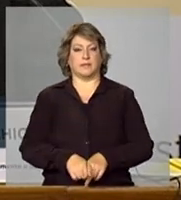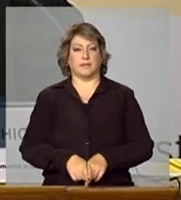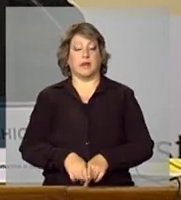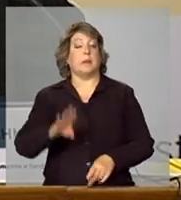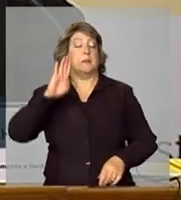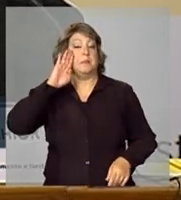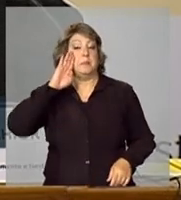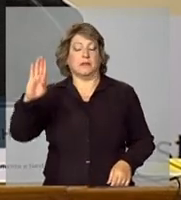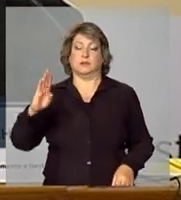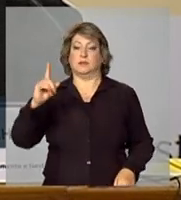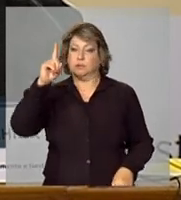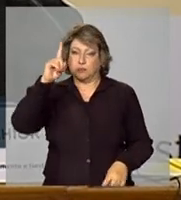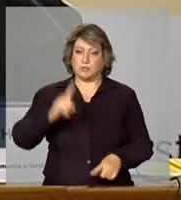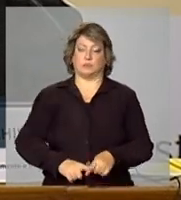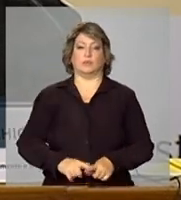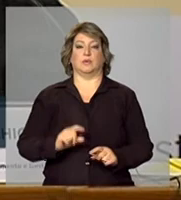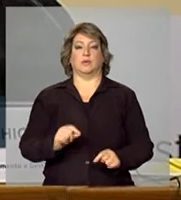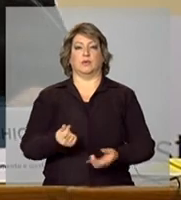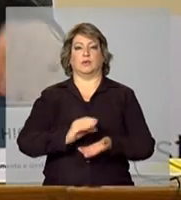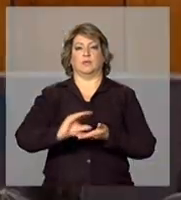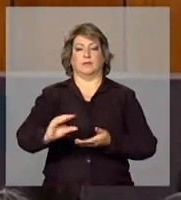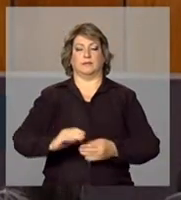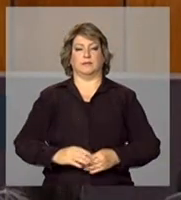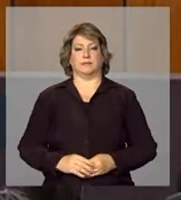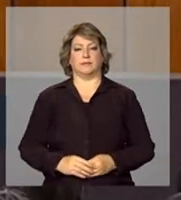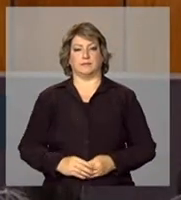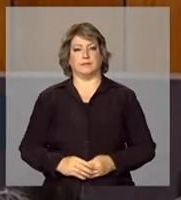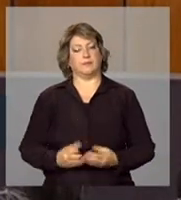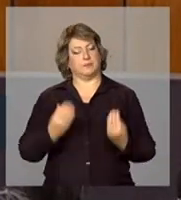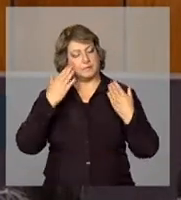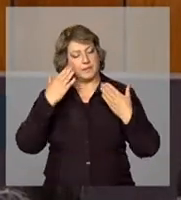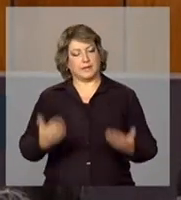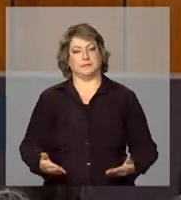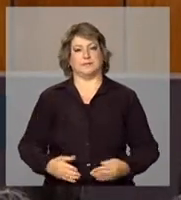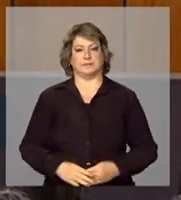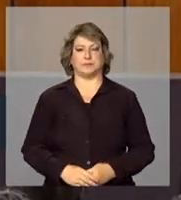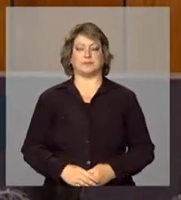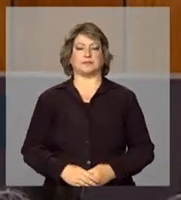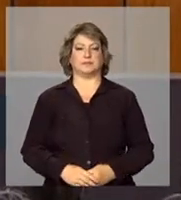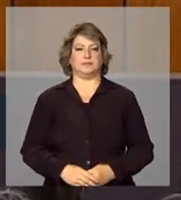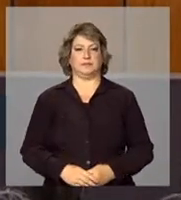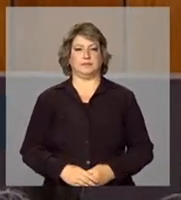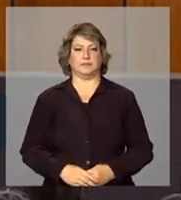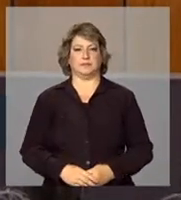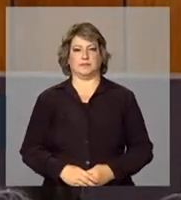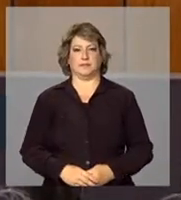prioridade absoluta dos investimentos e é muito obrigado